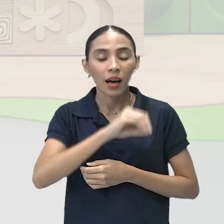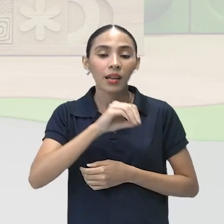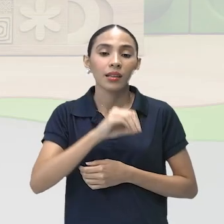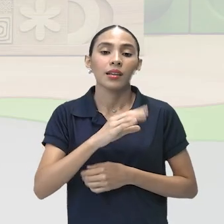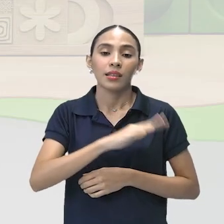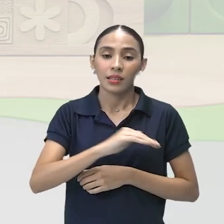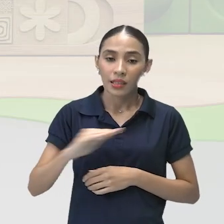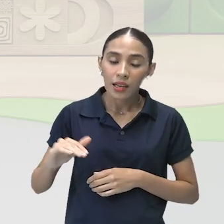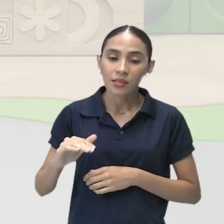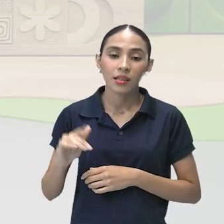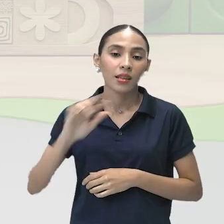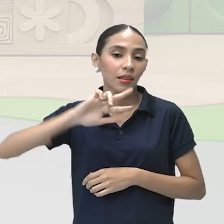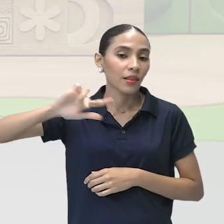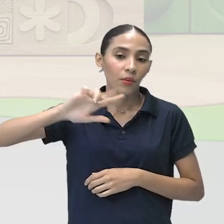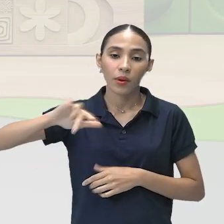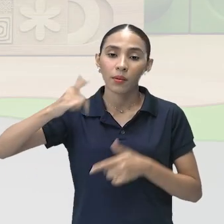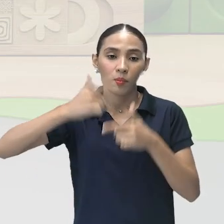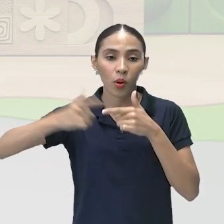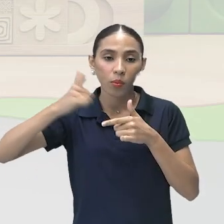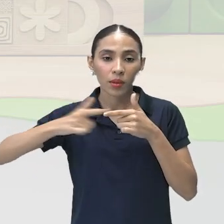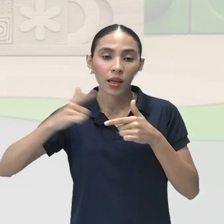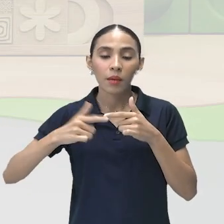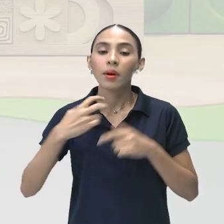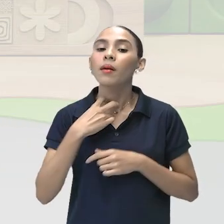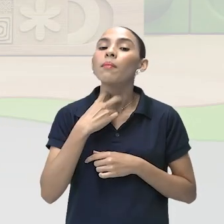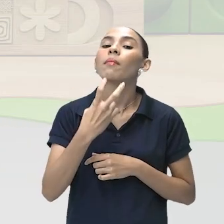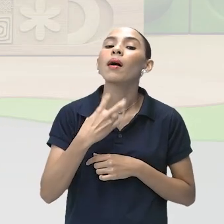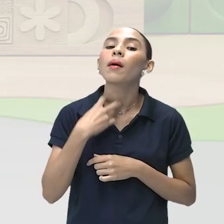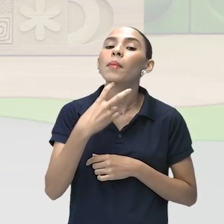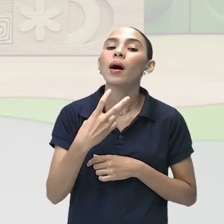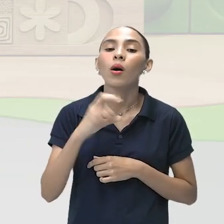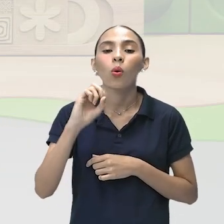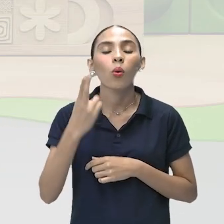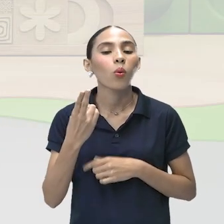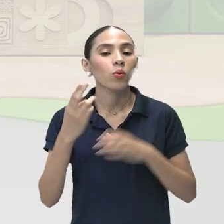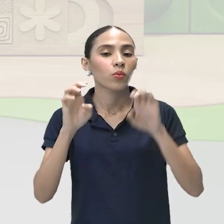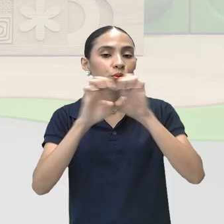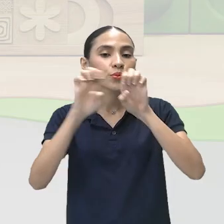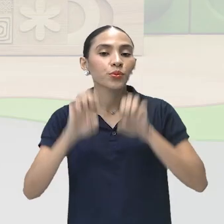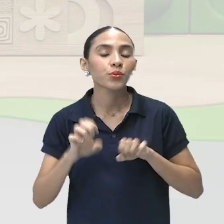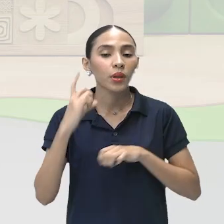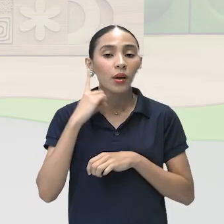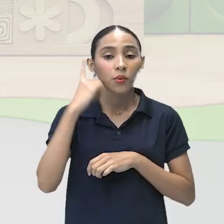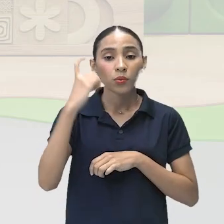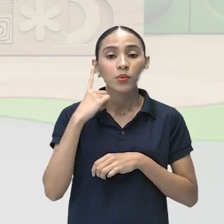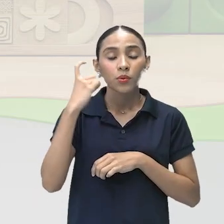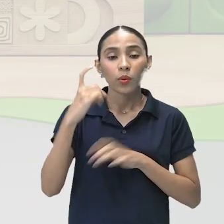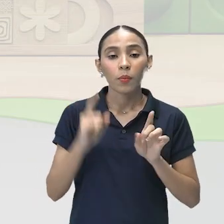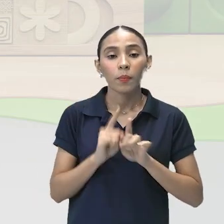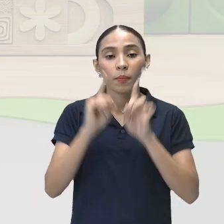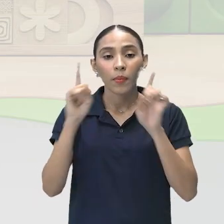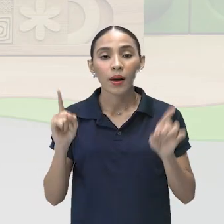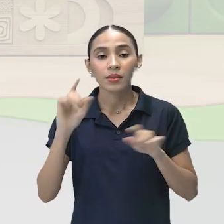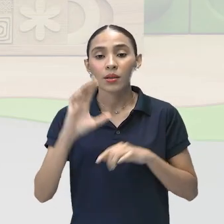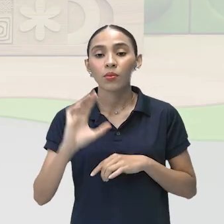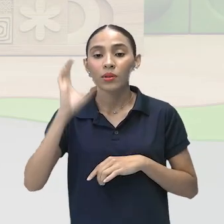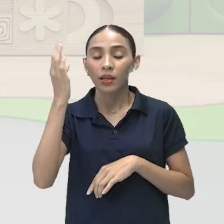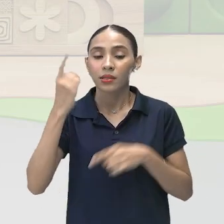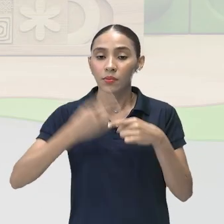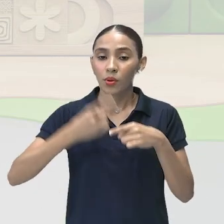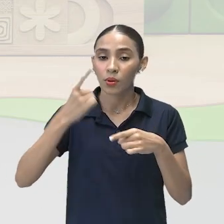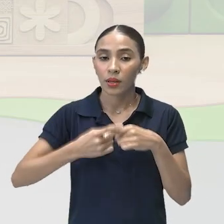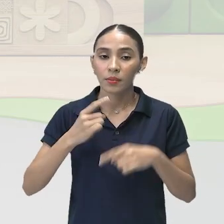não é porque ela tem um problema nas cordas vocais ou qualquer outra estrutura que gera o som, mas, na verdade, isso acontece